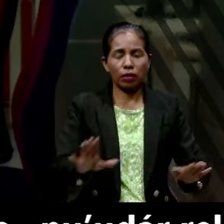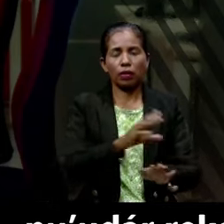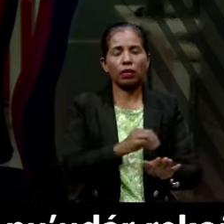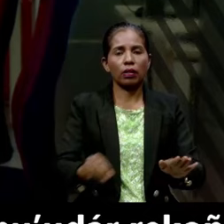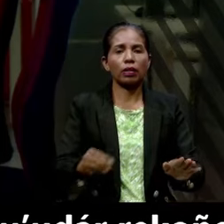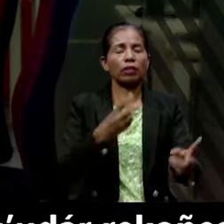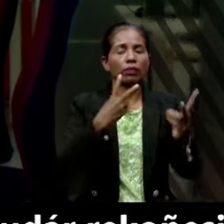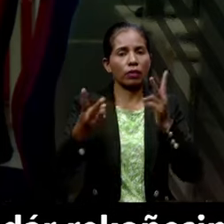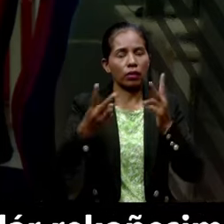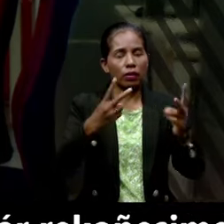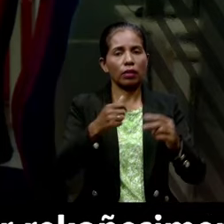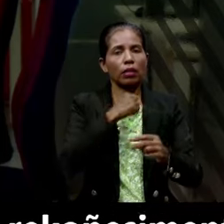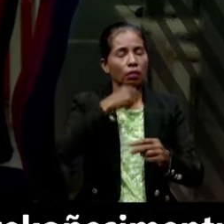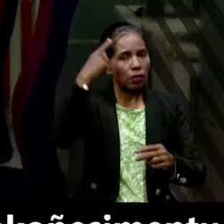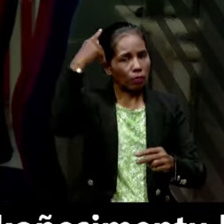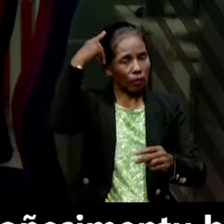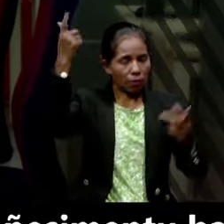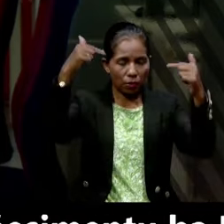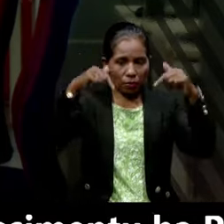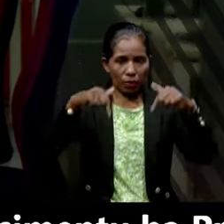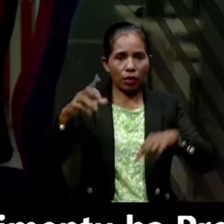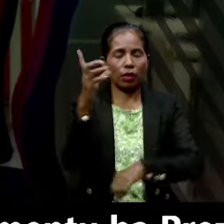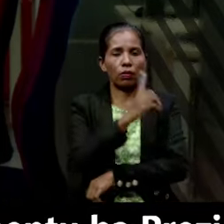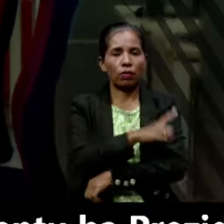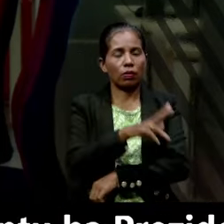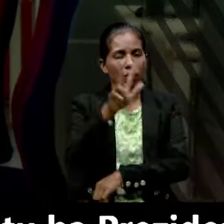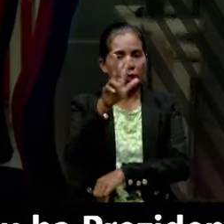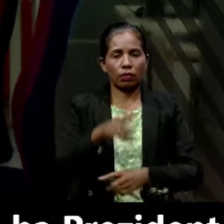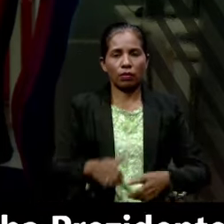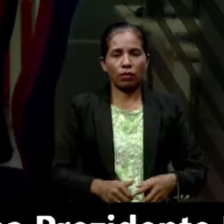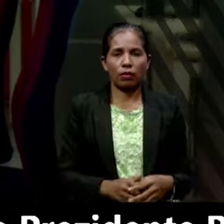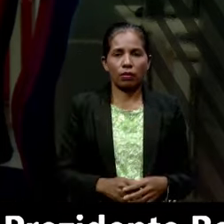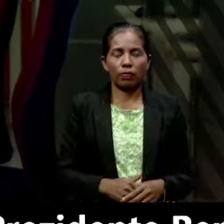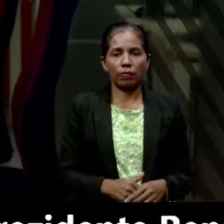durante a visita ao Papa Francisco durante Lorontolo.